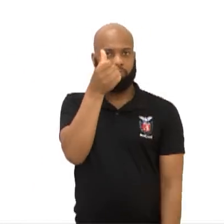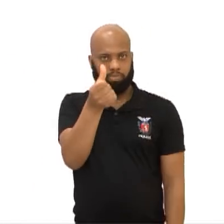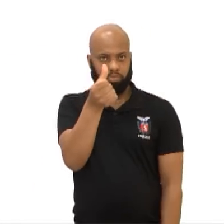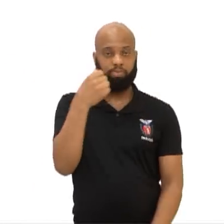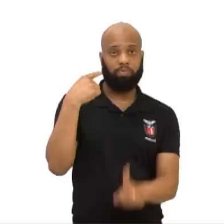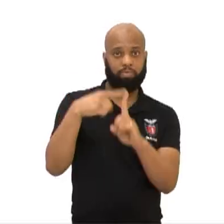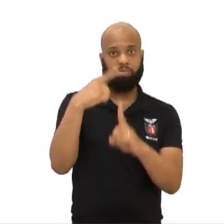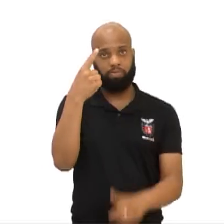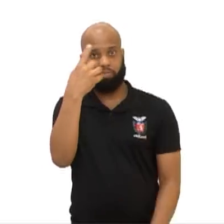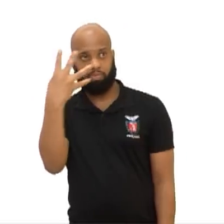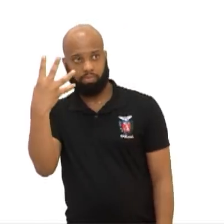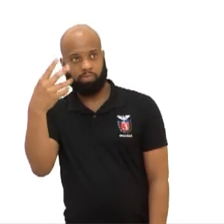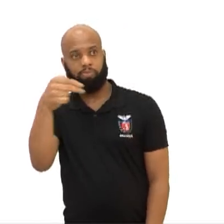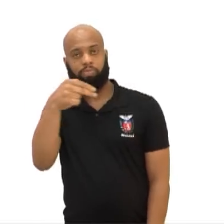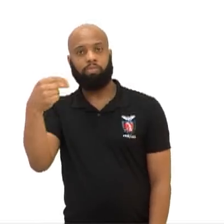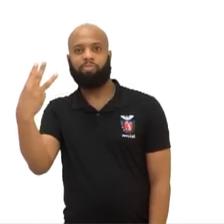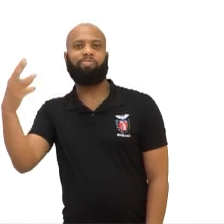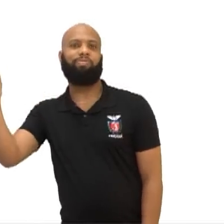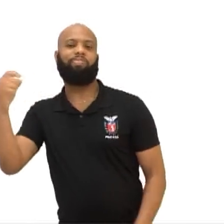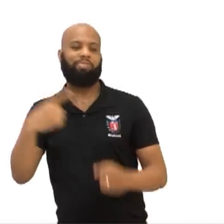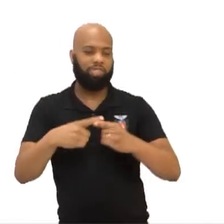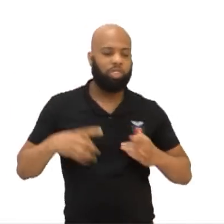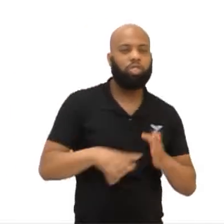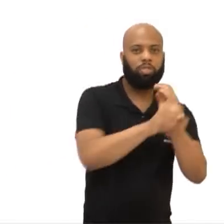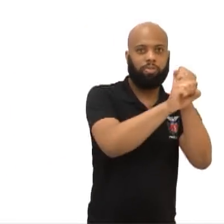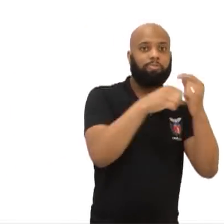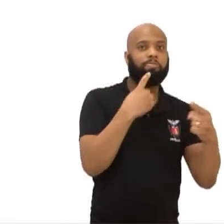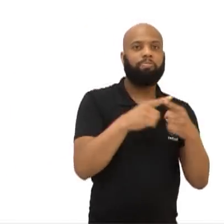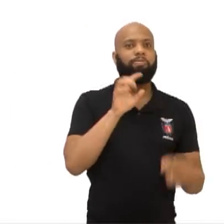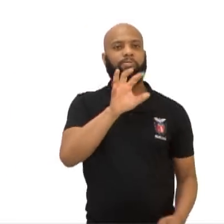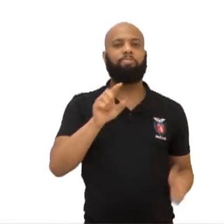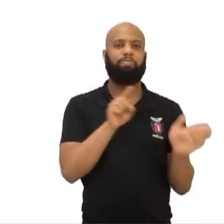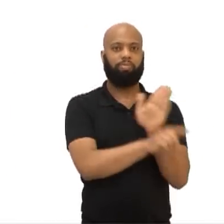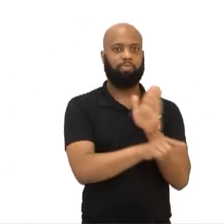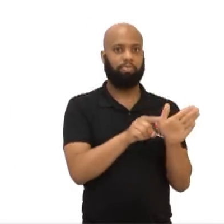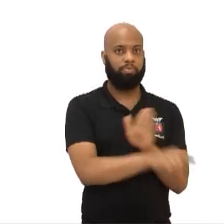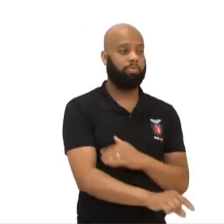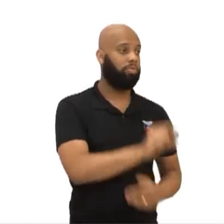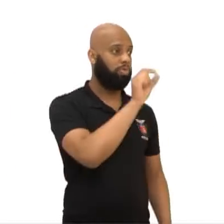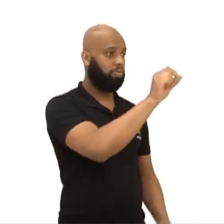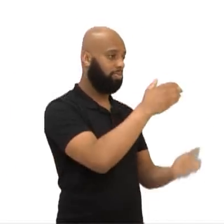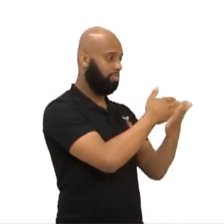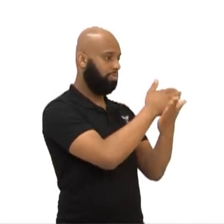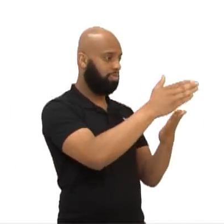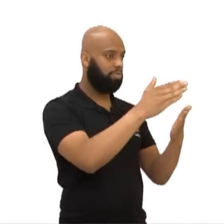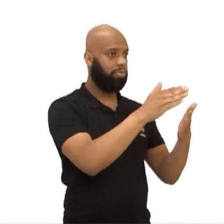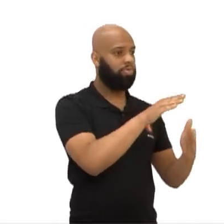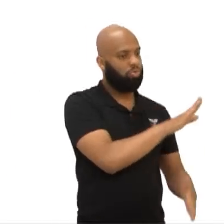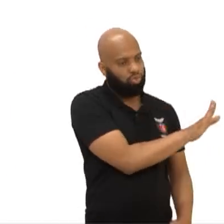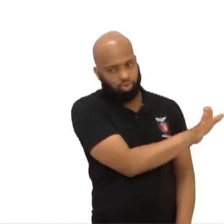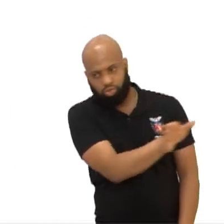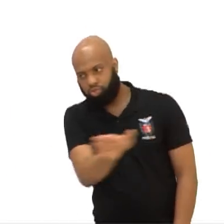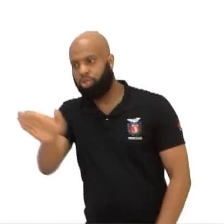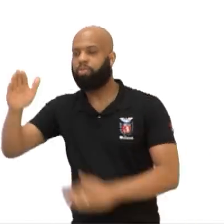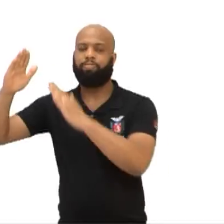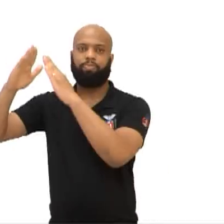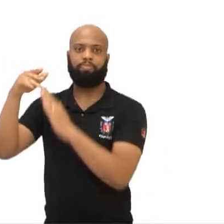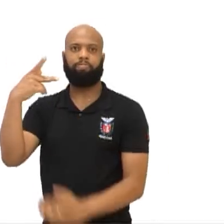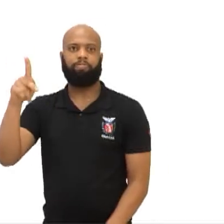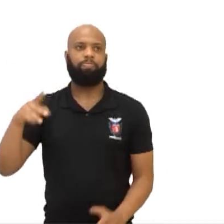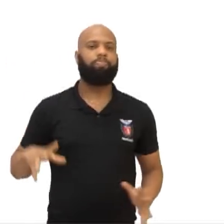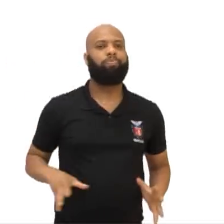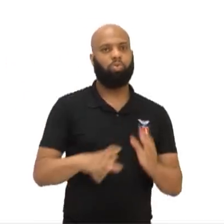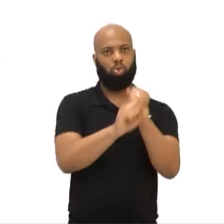exercício pergunta a distância do ponto de partida até a casa dele. Então, essa distância é determinada pela